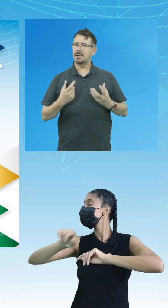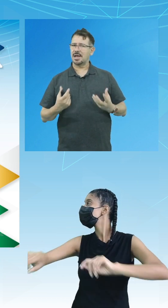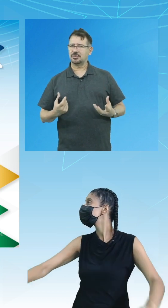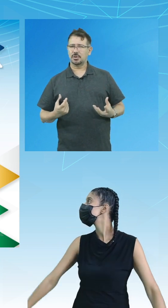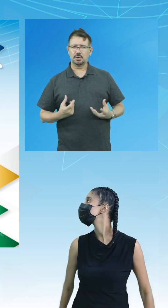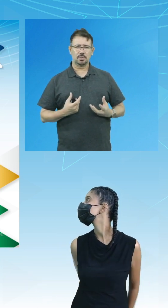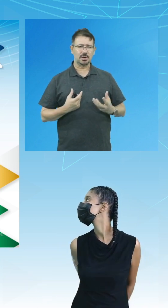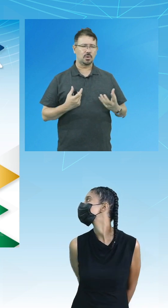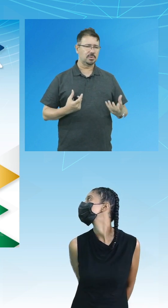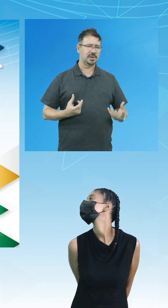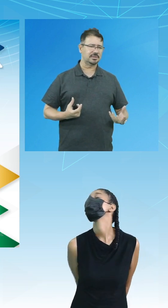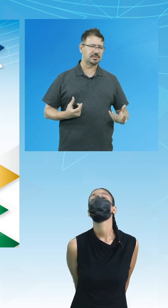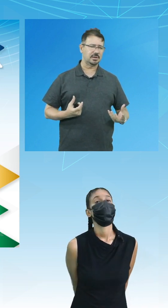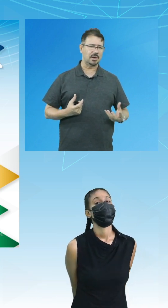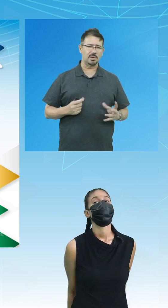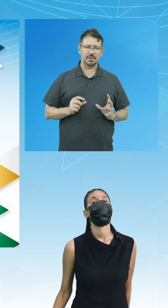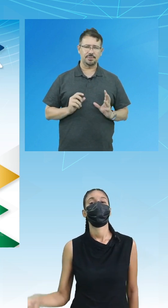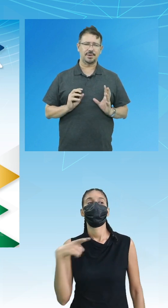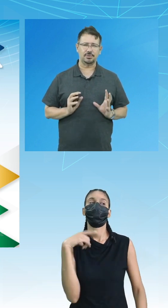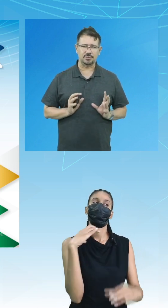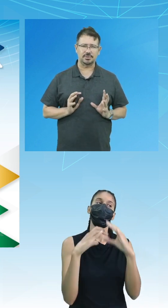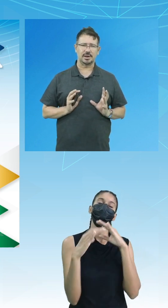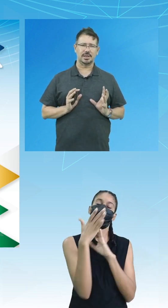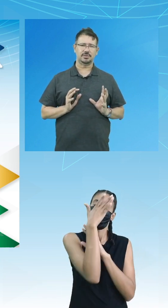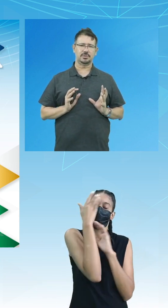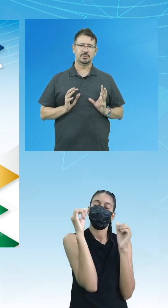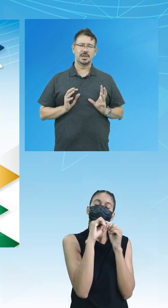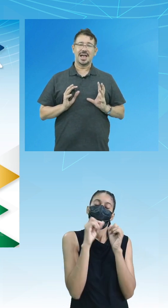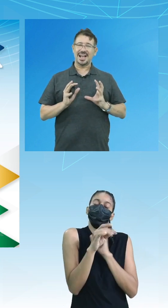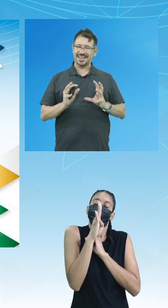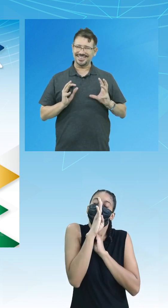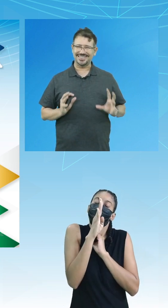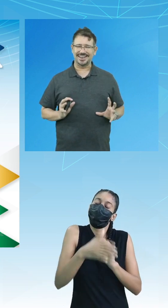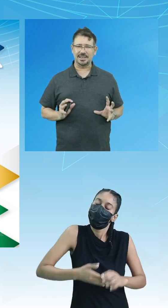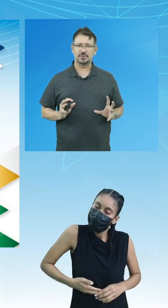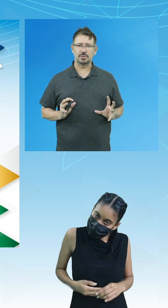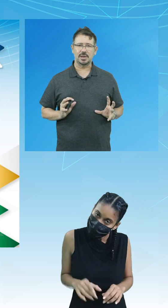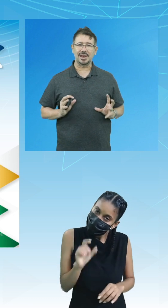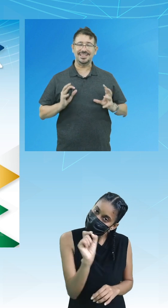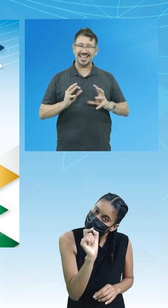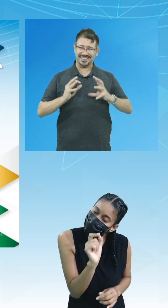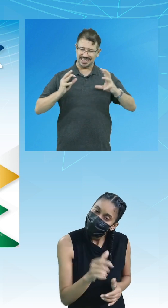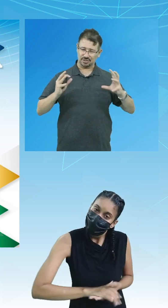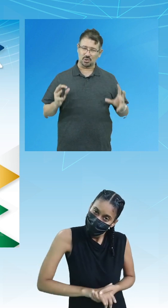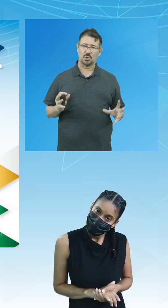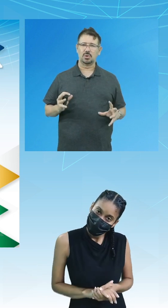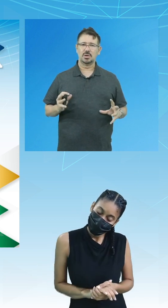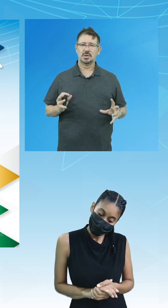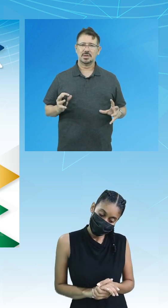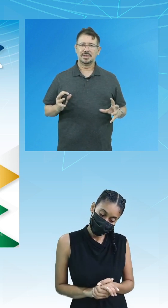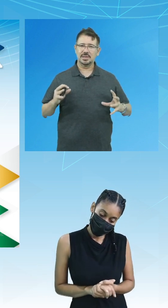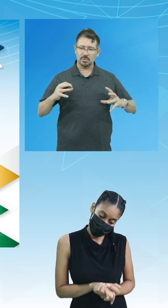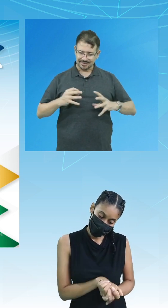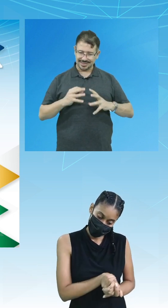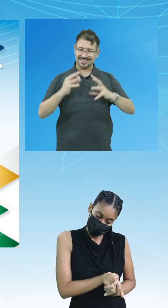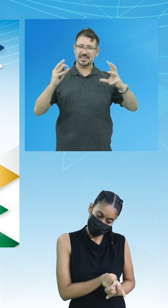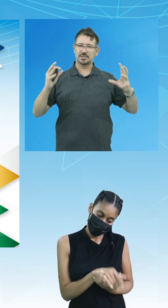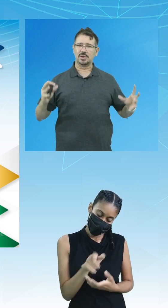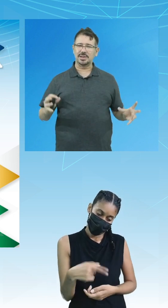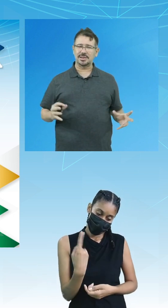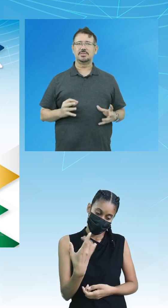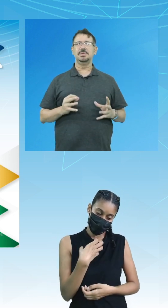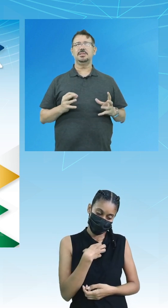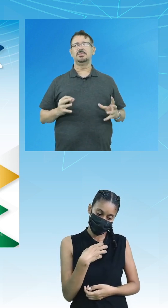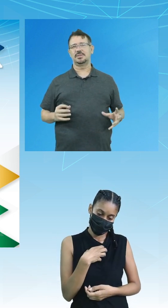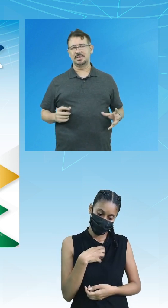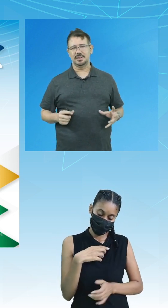numa imagem ou numa comunicação, alguém faz um silêncio. Aquele silêncio, ele é detentor de um sentido,